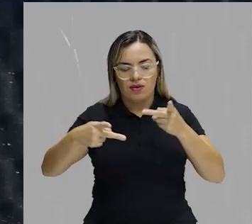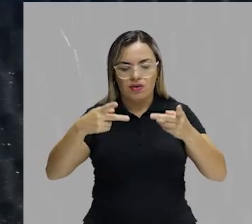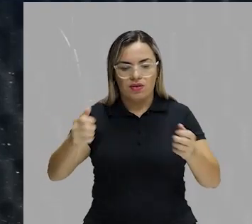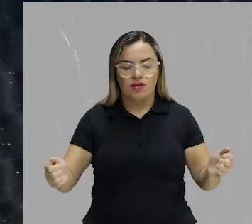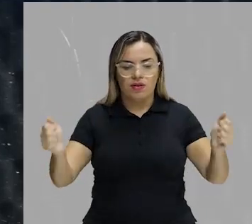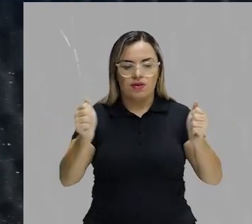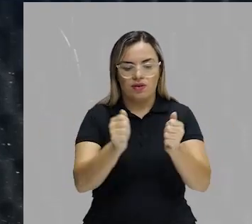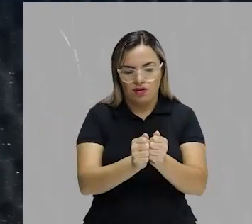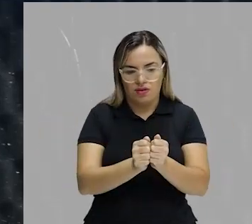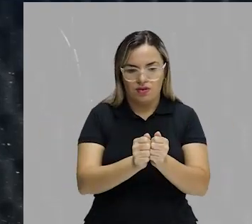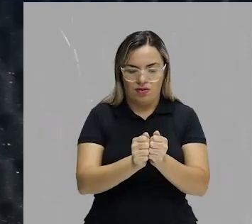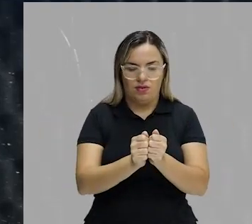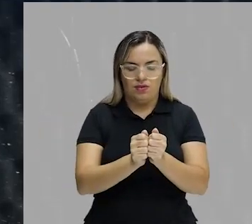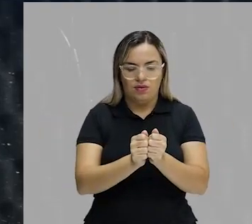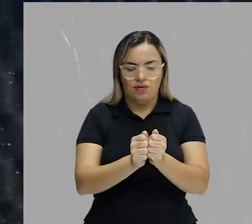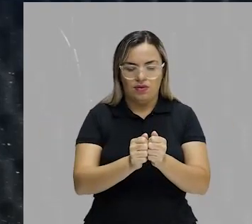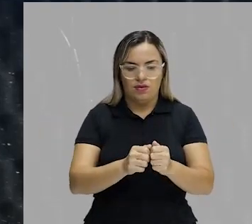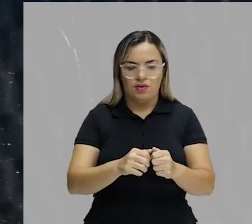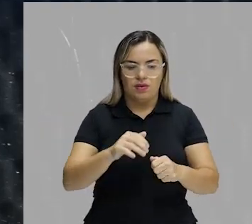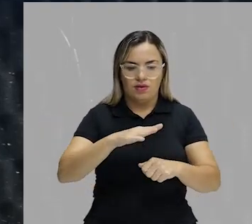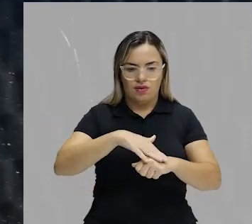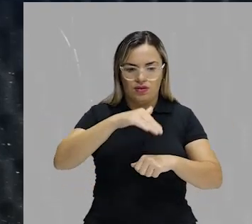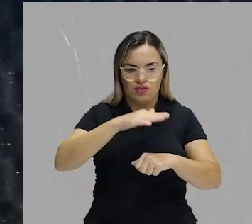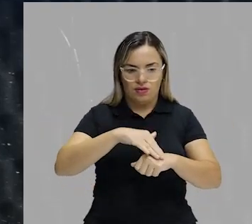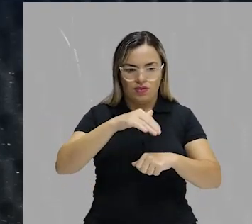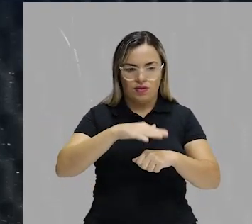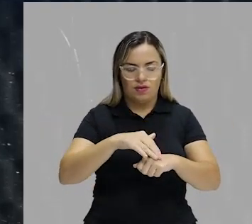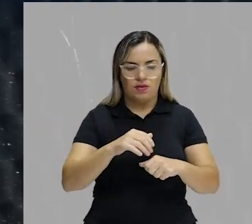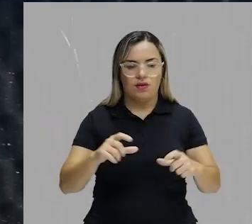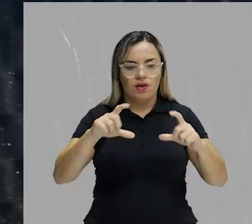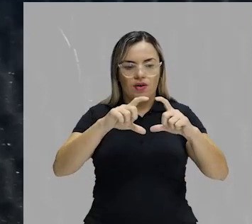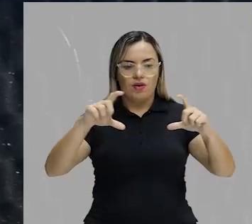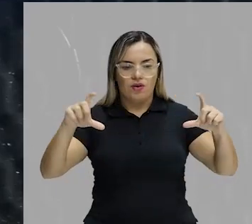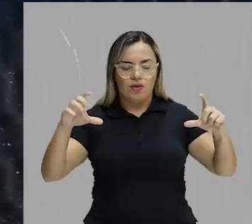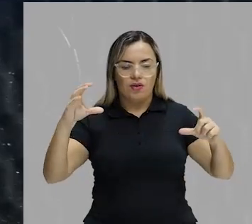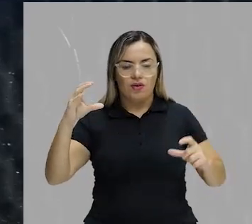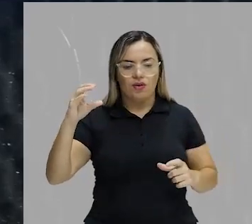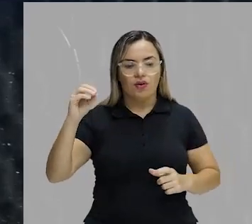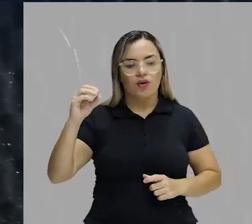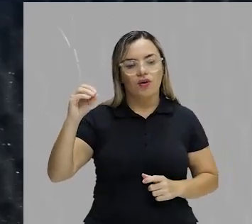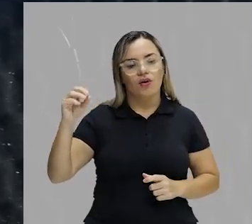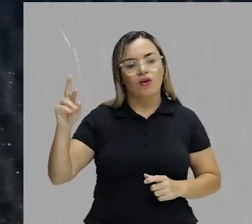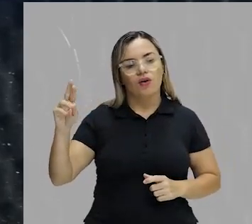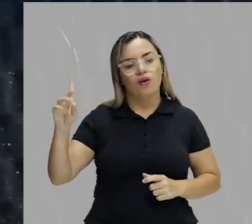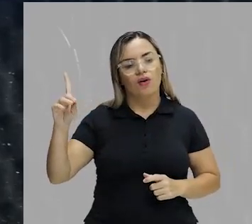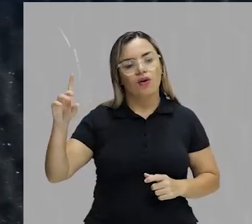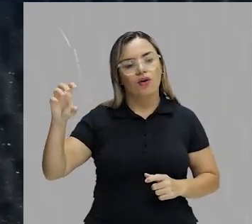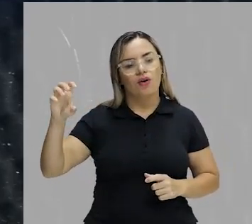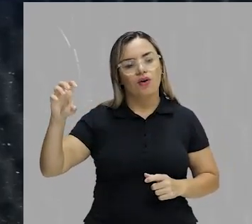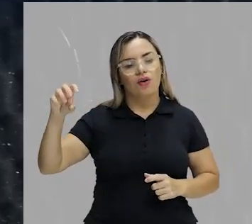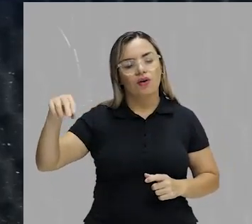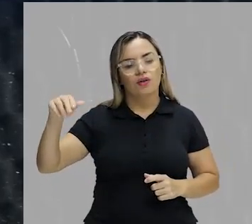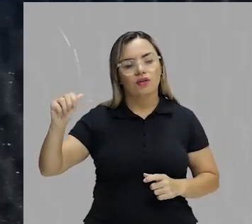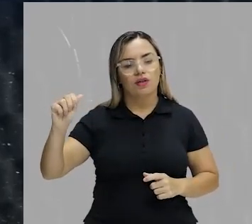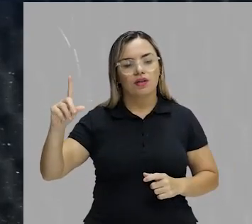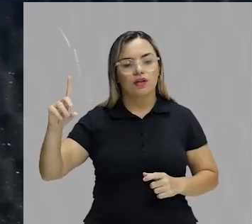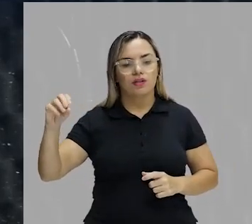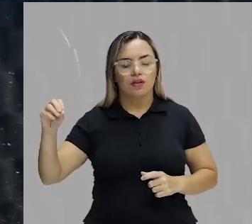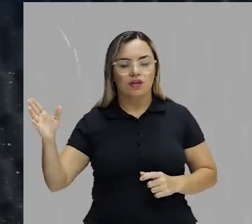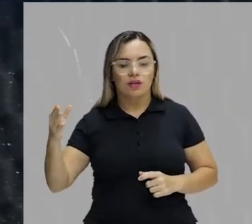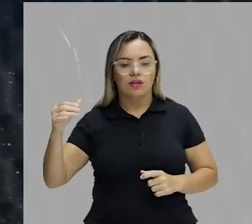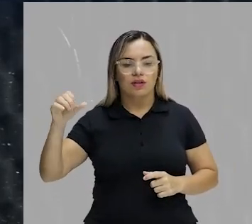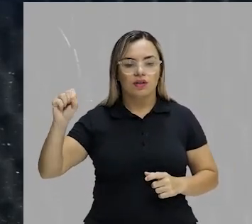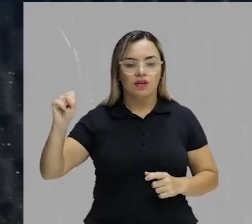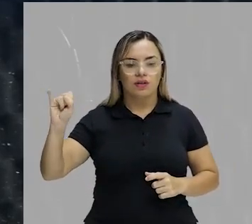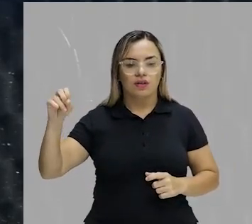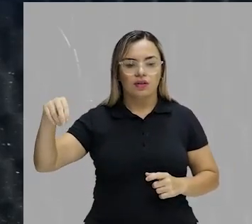Então, eu vou chamá-la de oração coordenada sindética aditiva. Por que que é só uma? Porque é esta segunda aqui que é iniciada